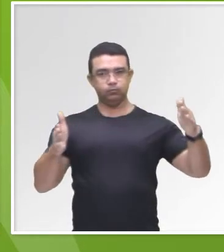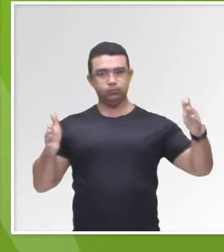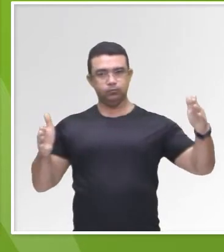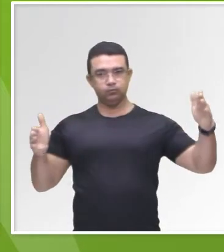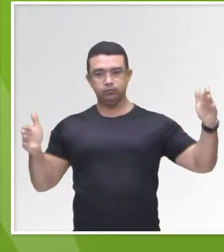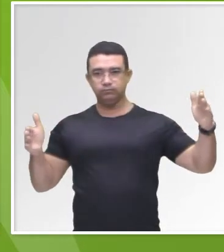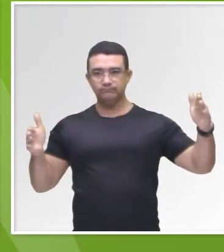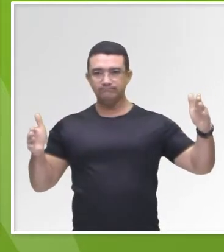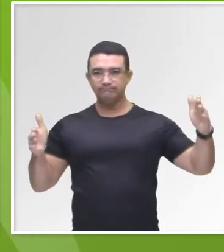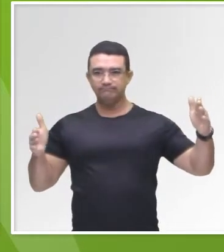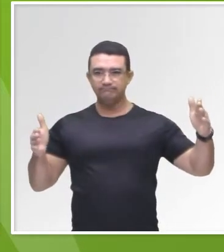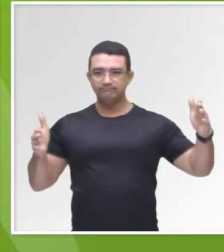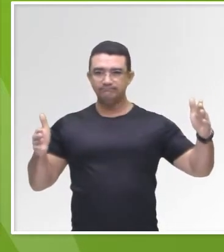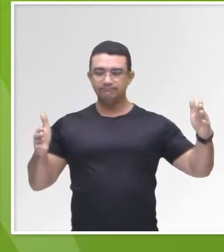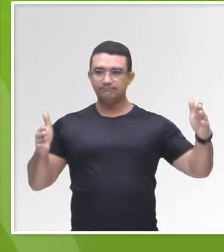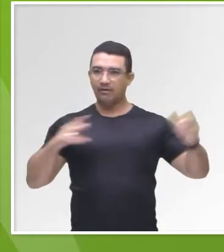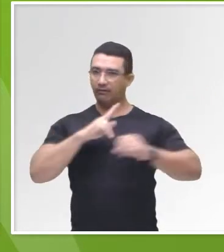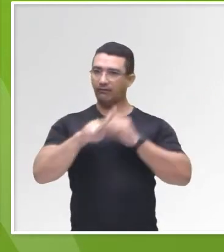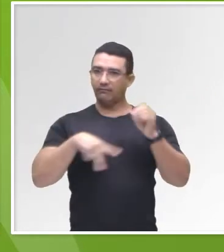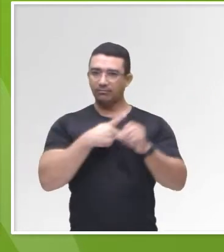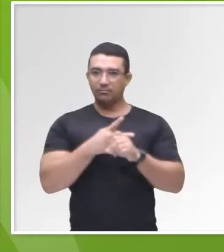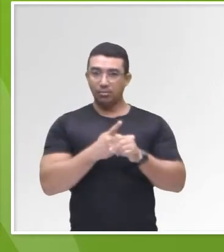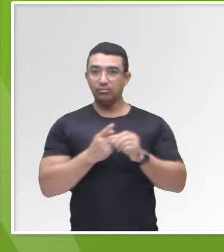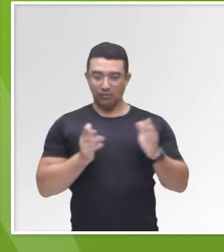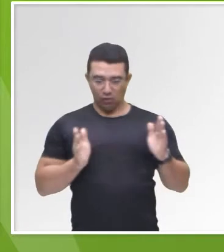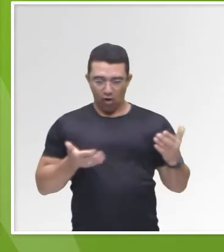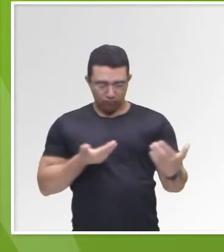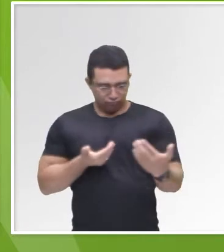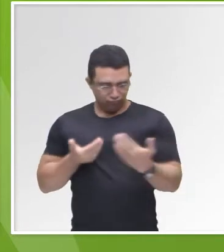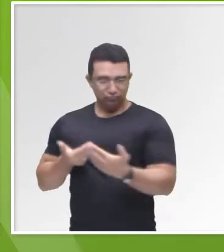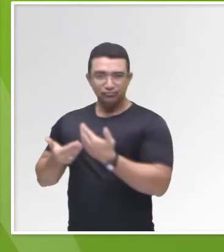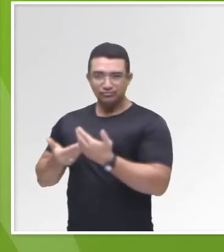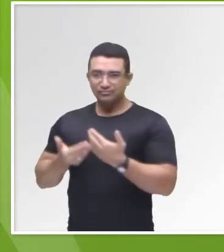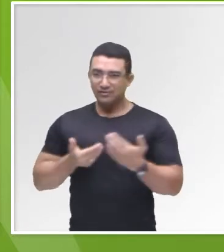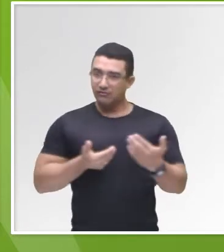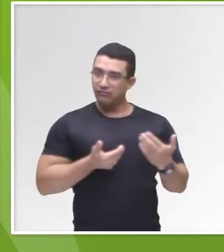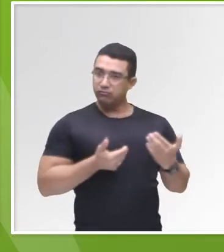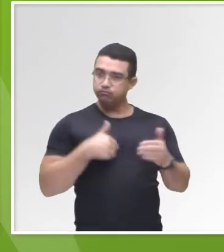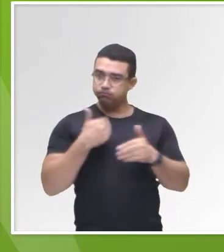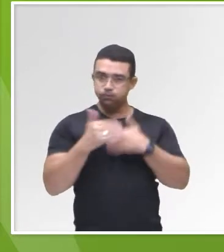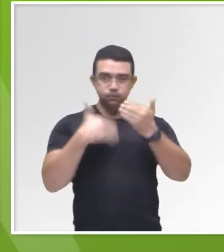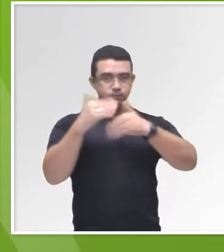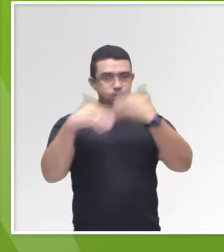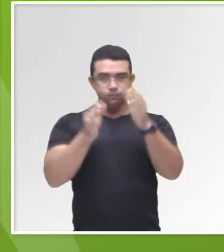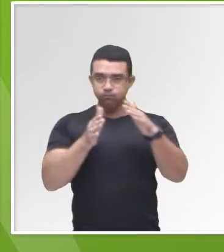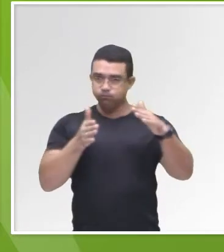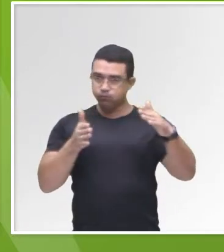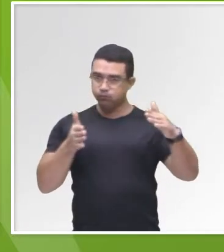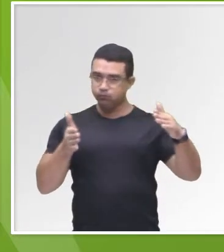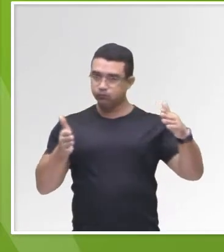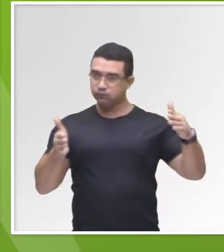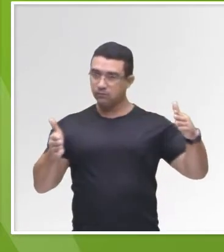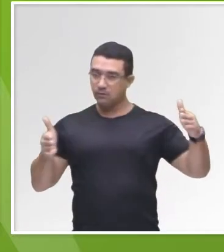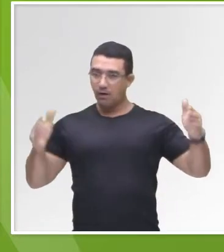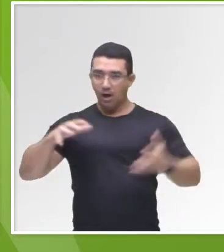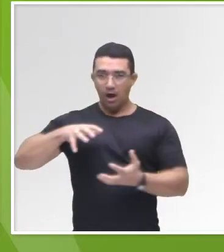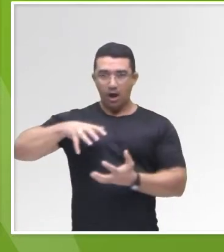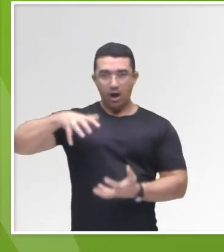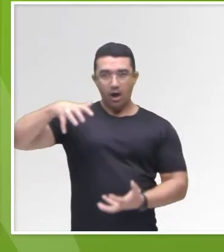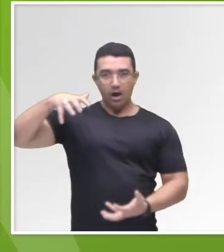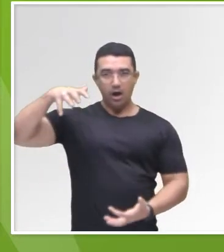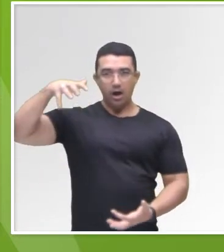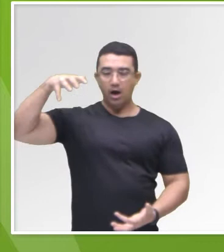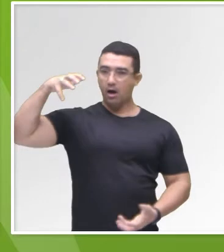e aí chega, cabe no colo, né, e aí se desenvolve, fica adulto, né, fica